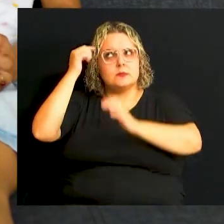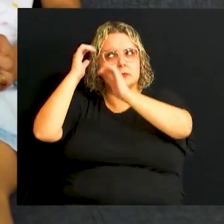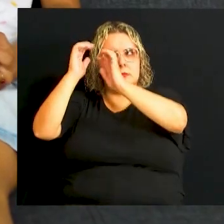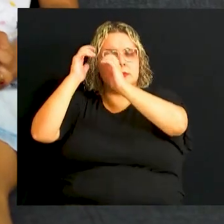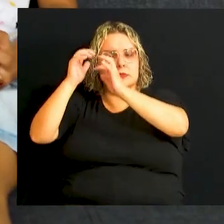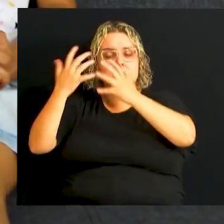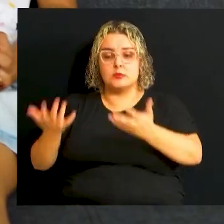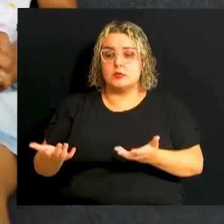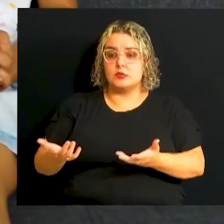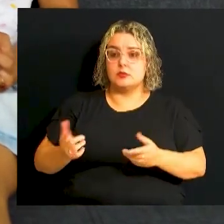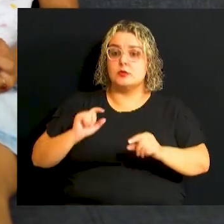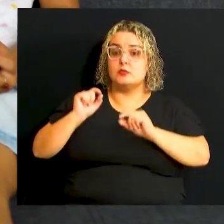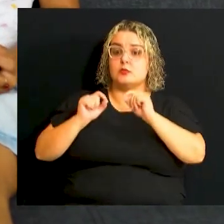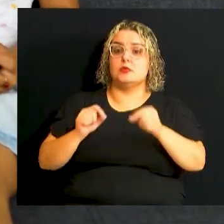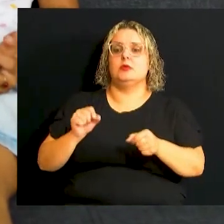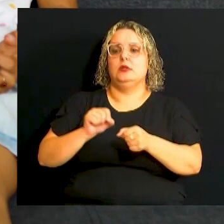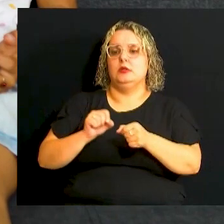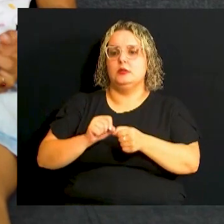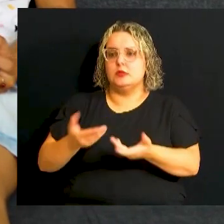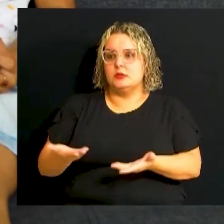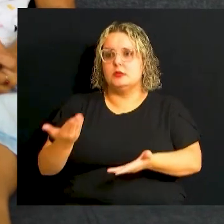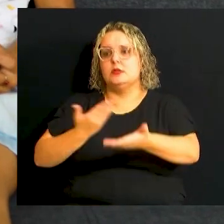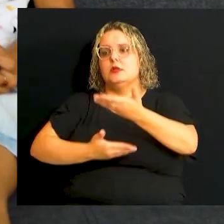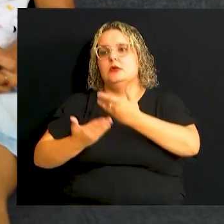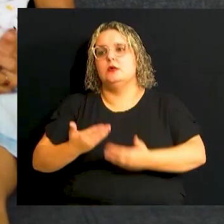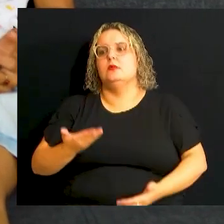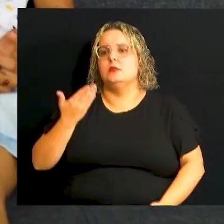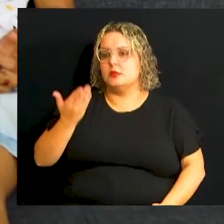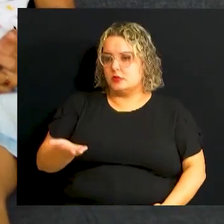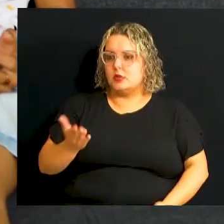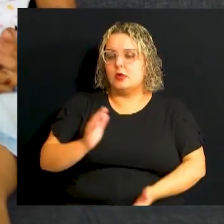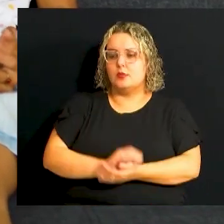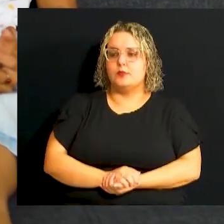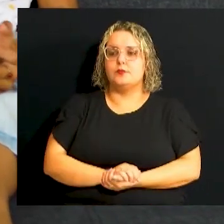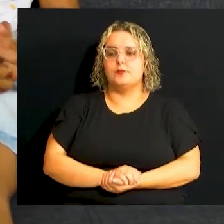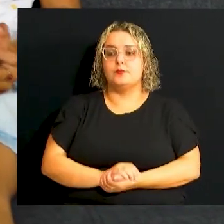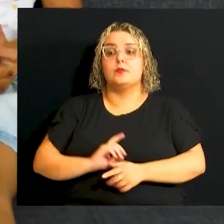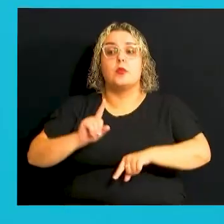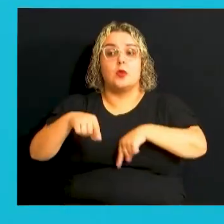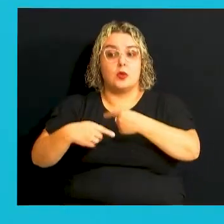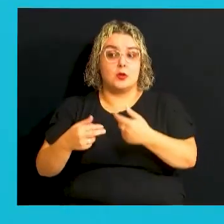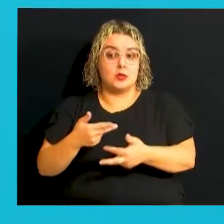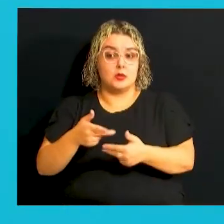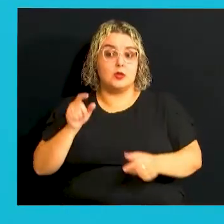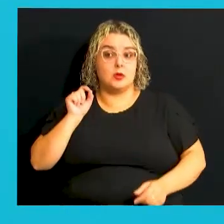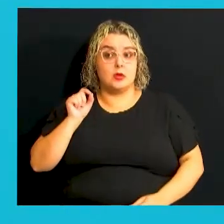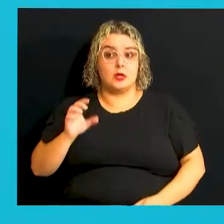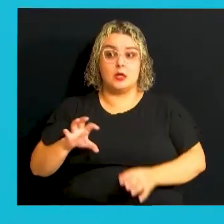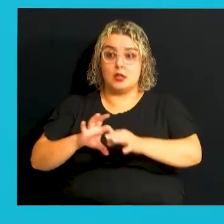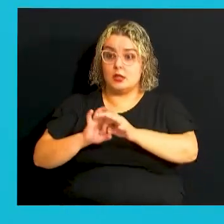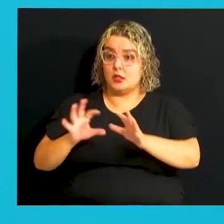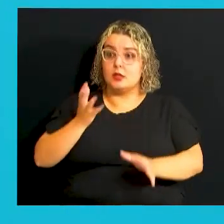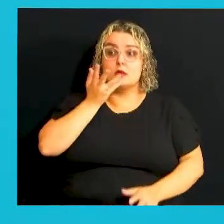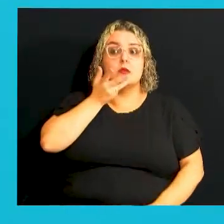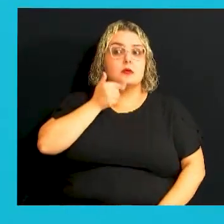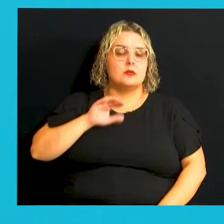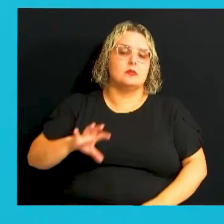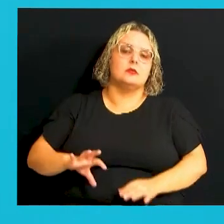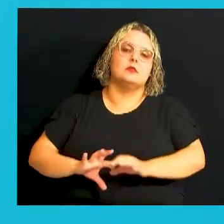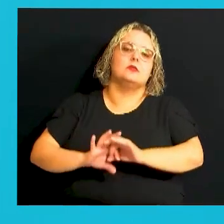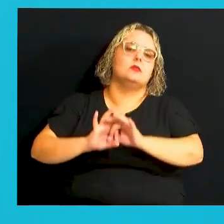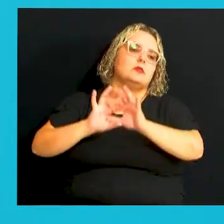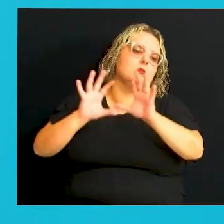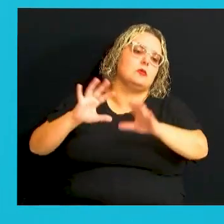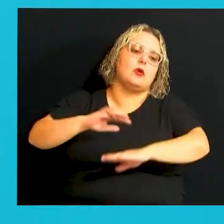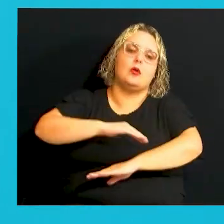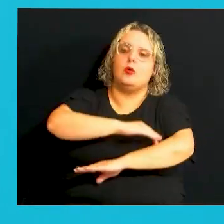a pensar sobre o que ela está fazendo e compartilhar com você. Outra situação você deixar essa criança o